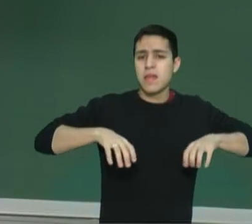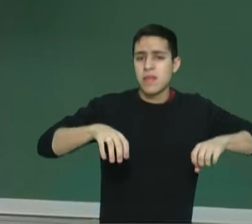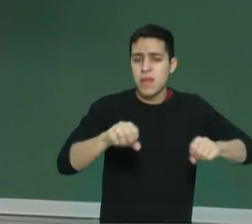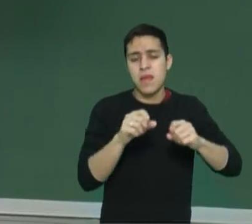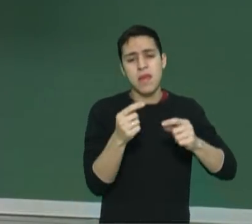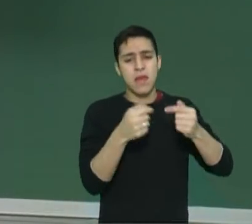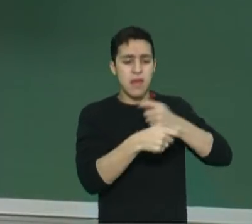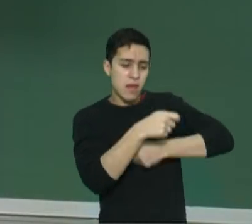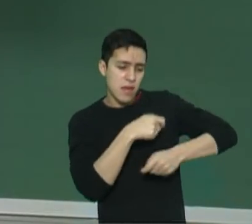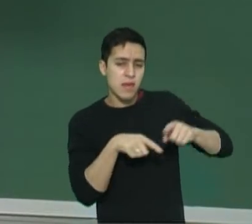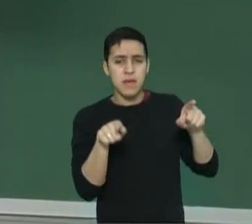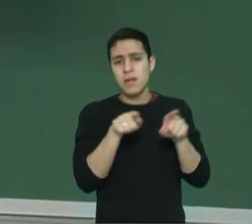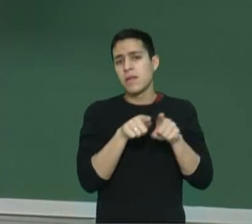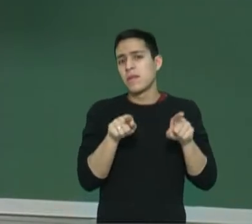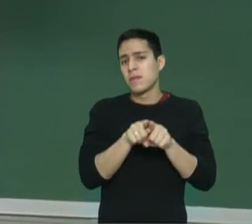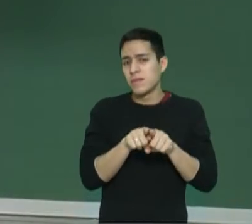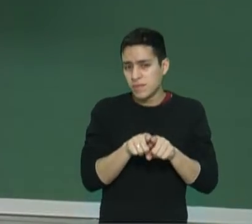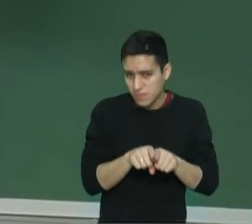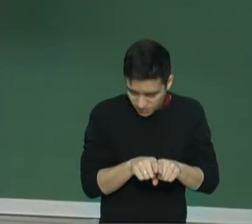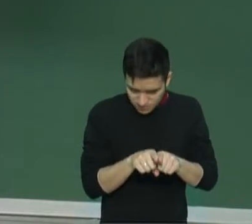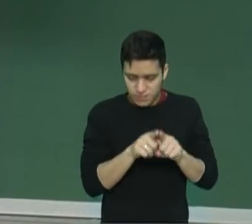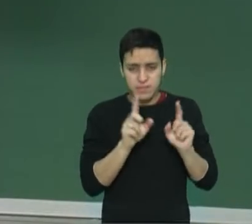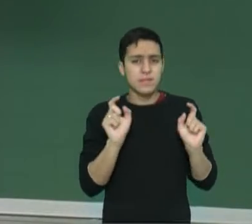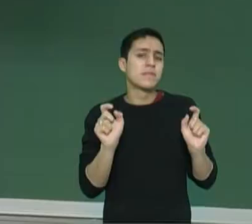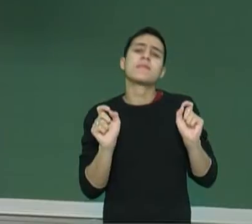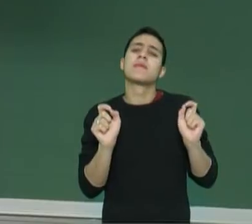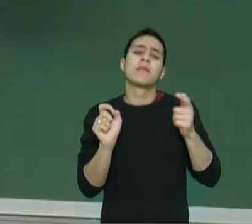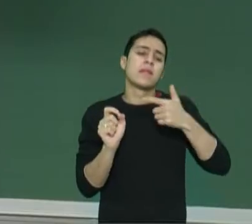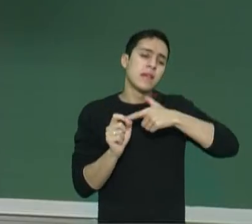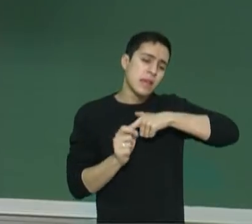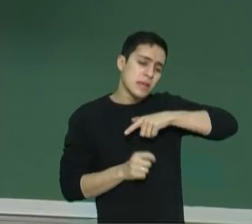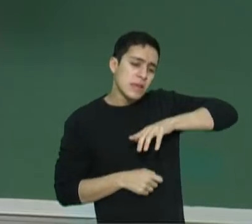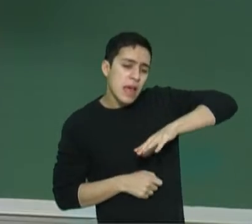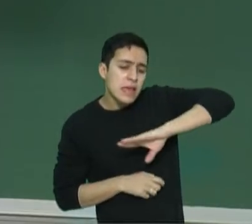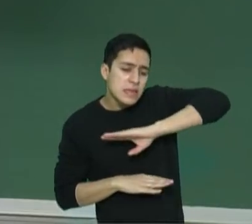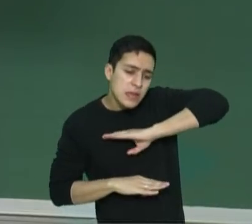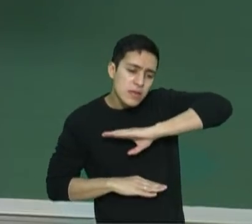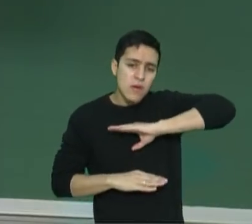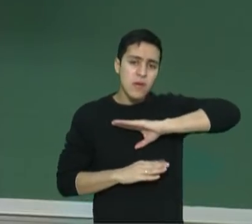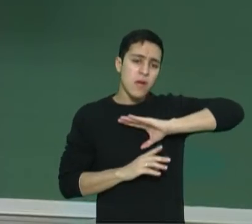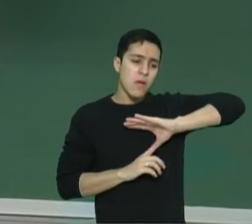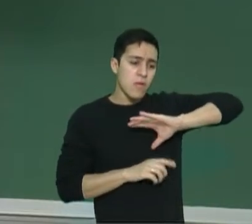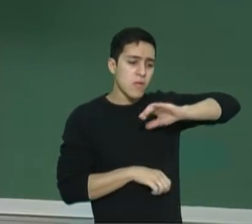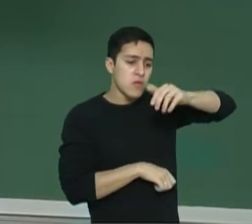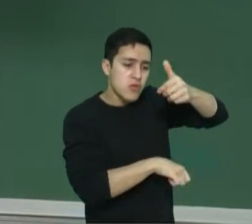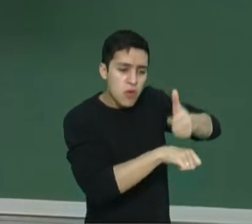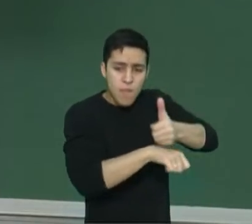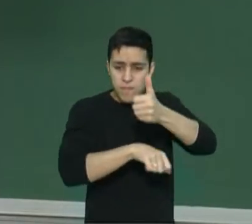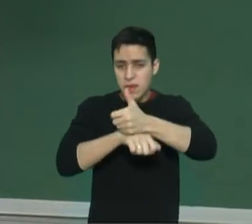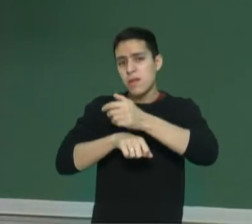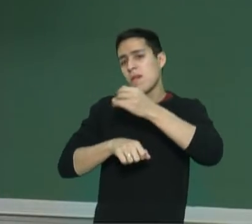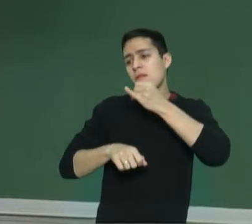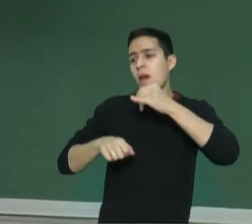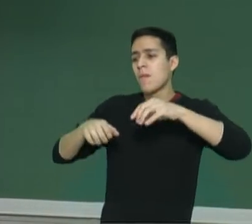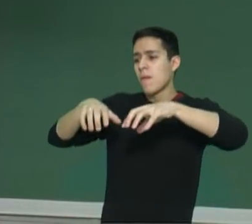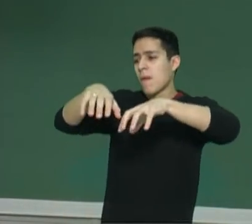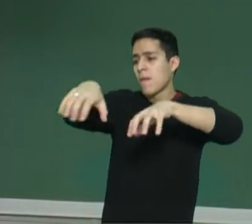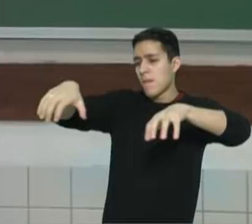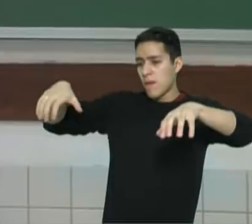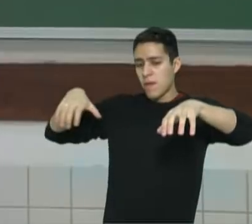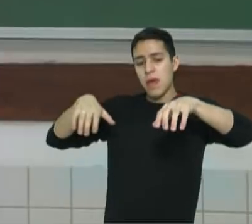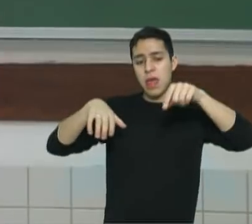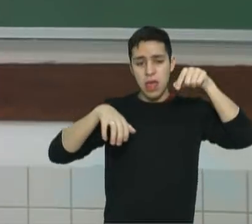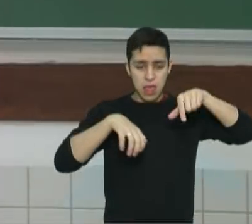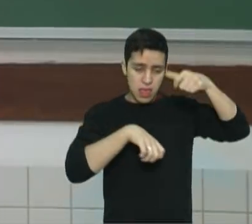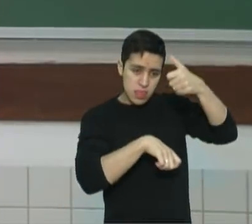econômica e cultural, que tem uma situação de domínio sobre outras. Tem uma situação, então, de